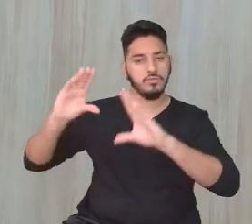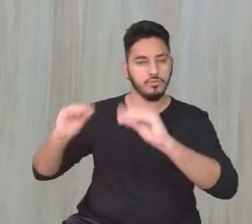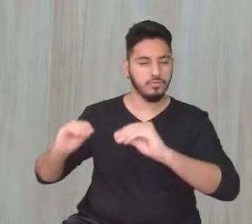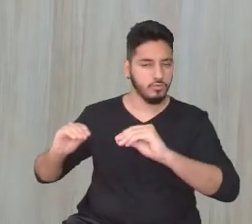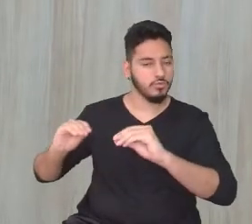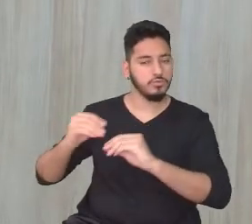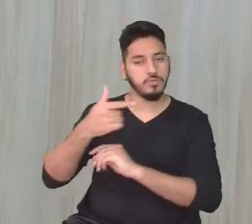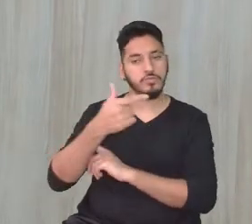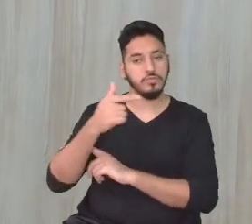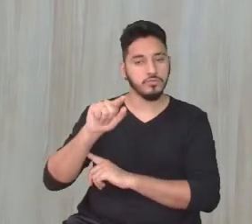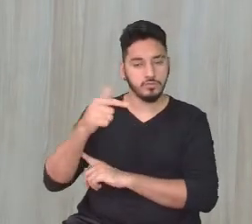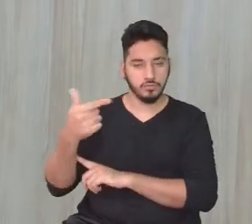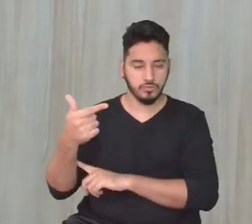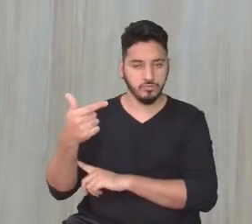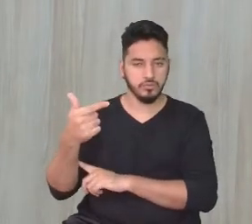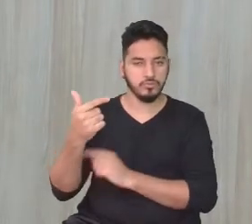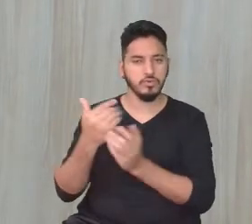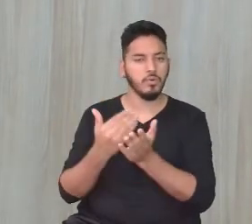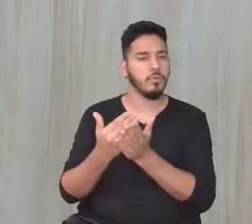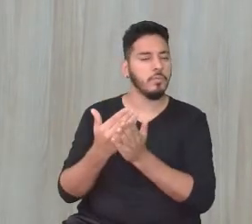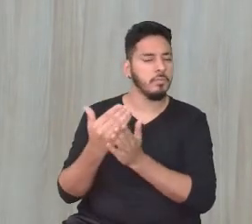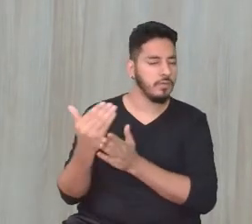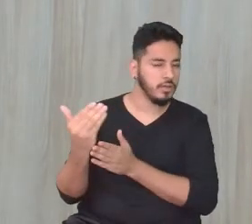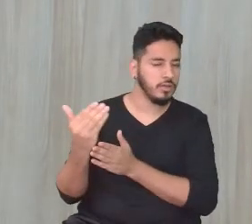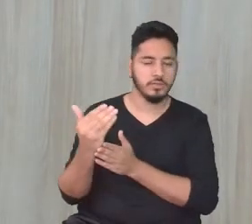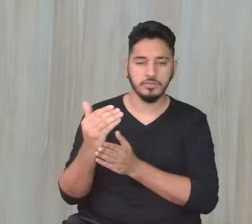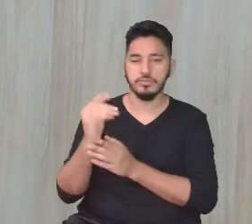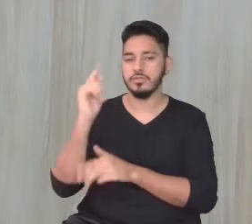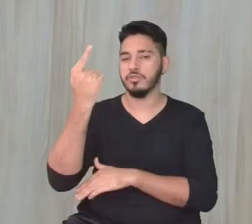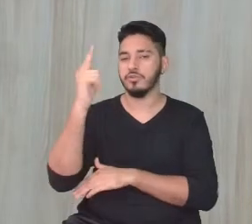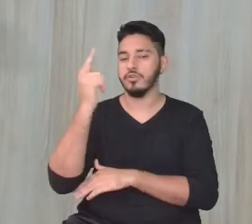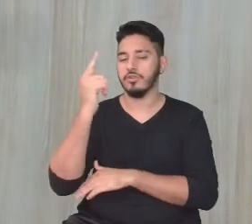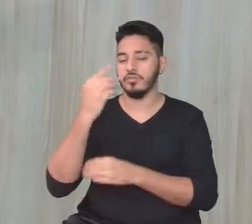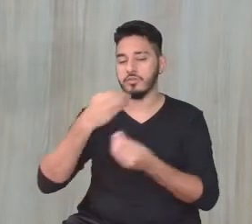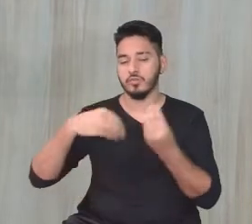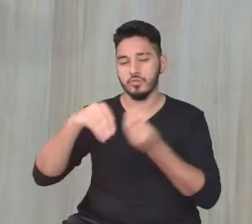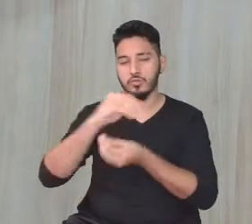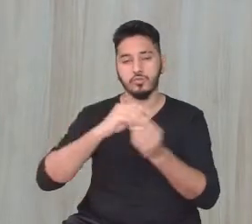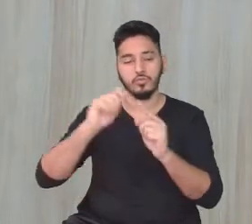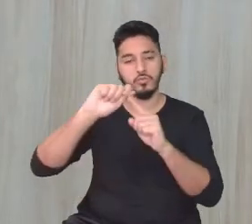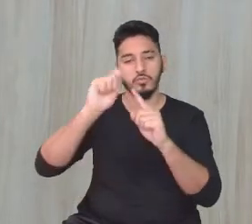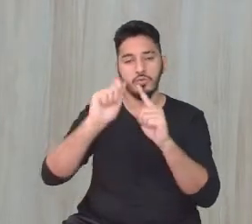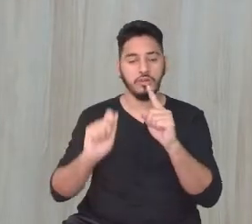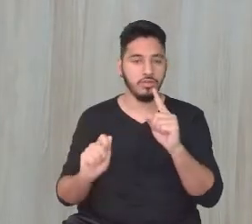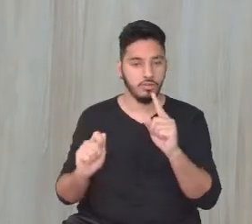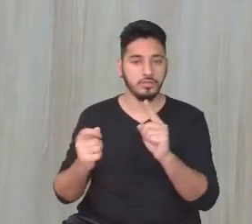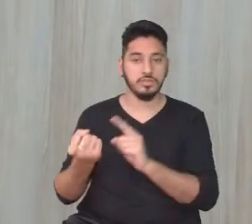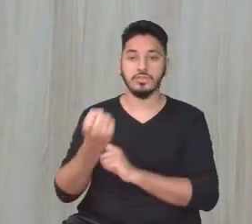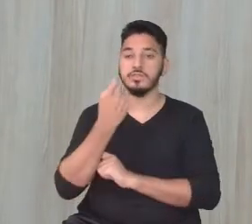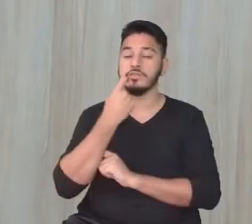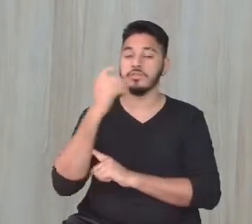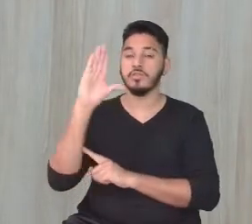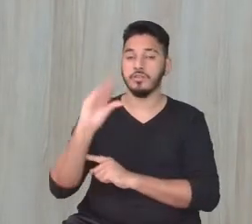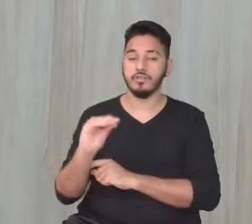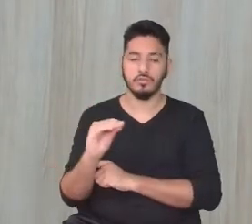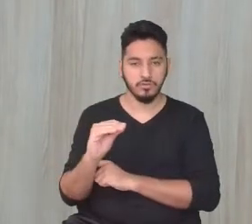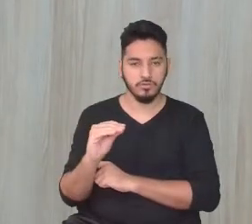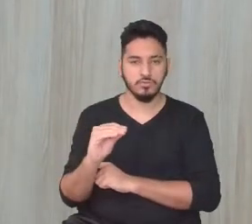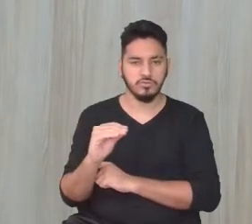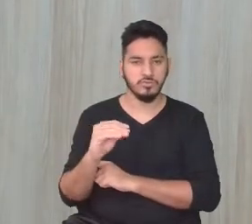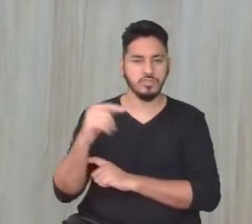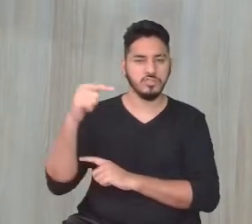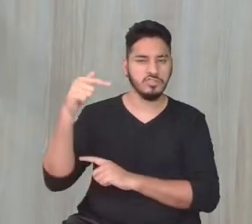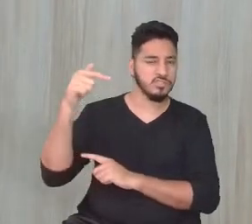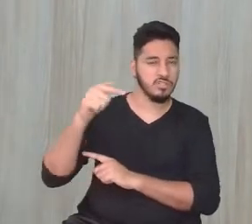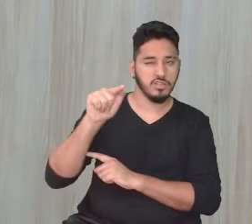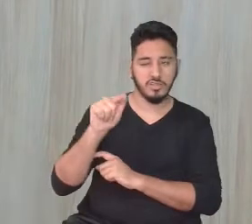noite 22.2 começa o show aí da geografia misturado com artes na sexta-feira à noite nós pega aí